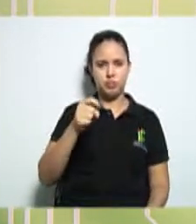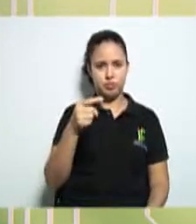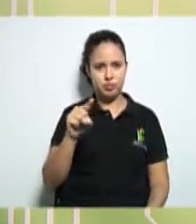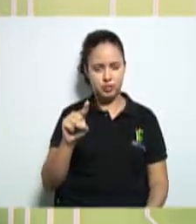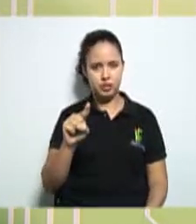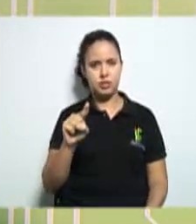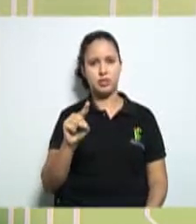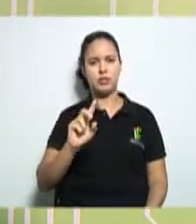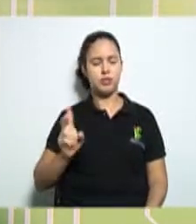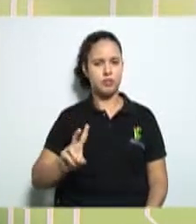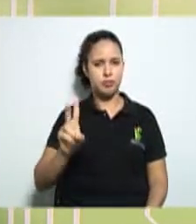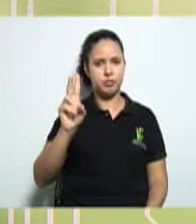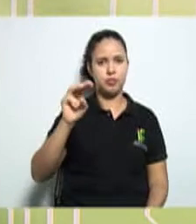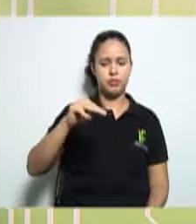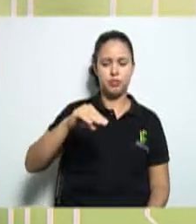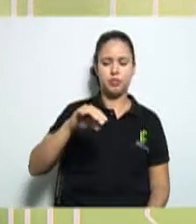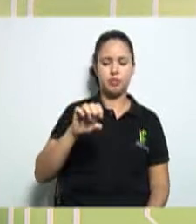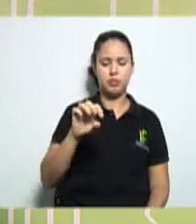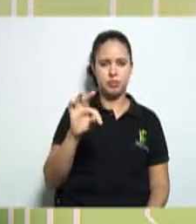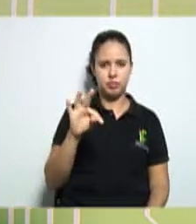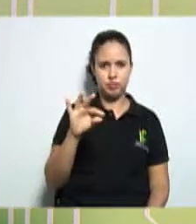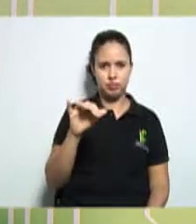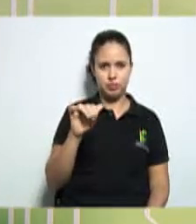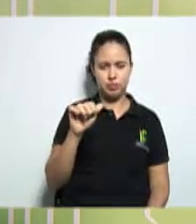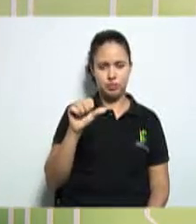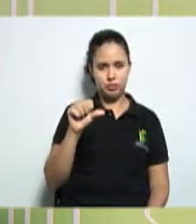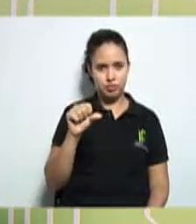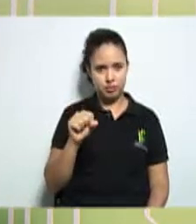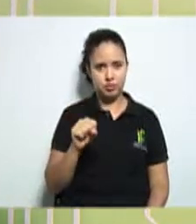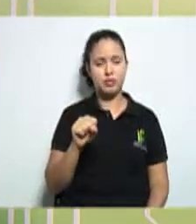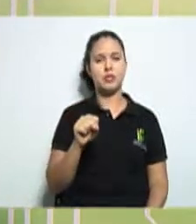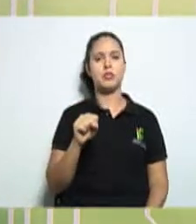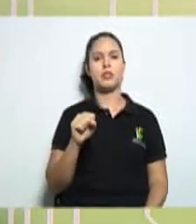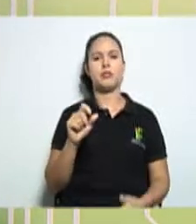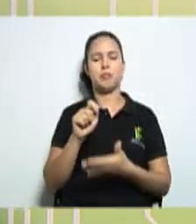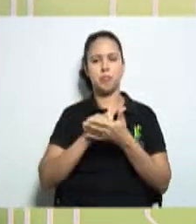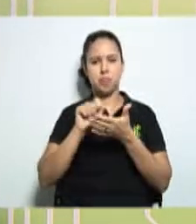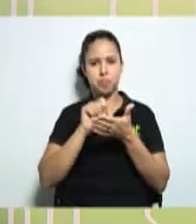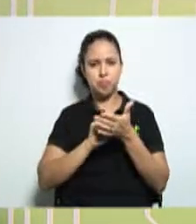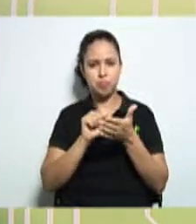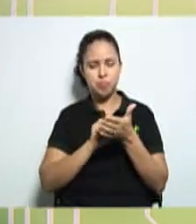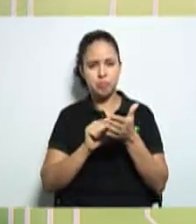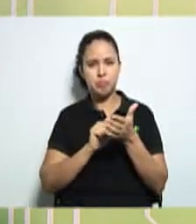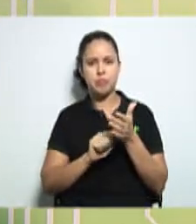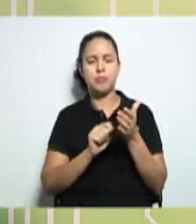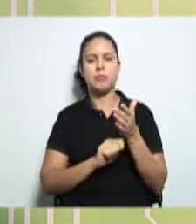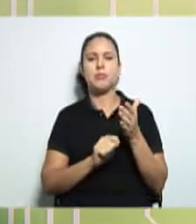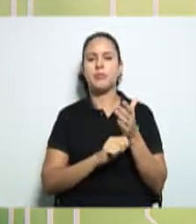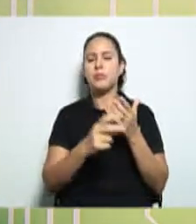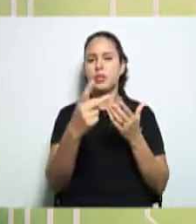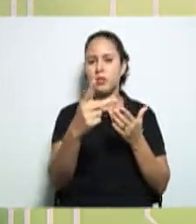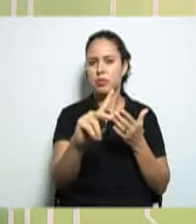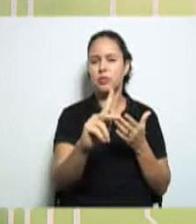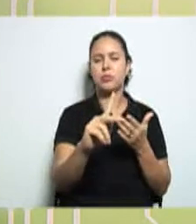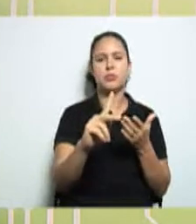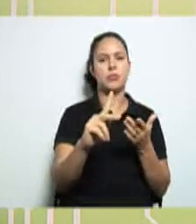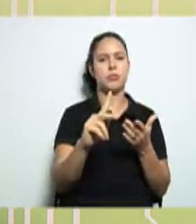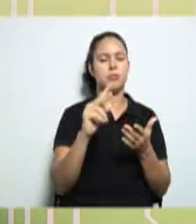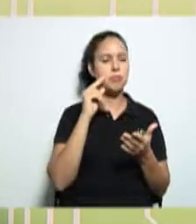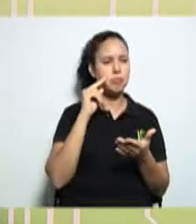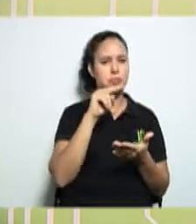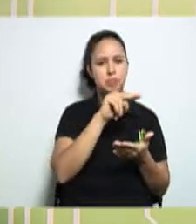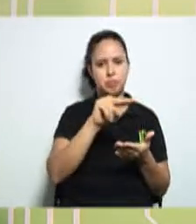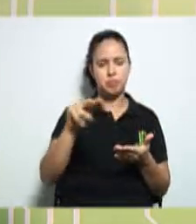e metas, para que vocês entendam e já comecem a descrever a sua missão, a sua visão, os